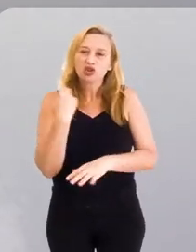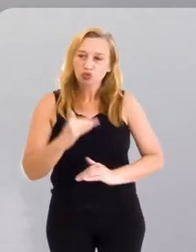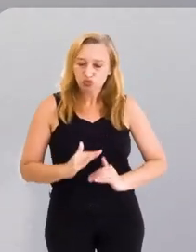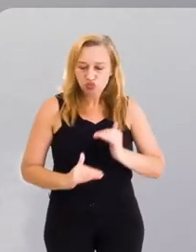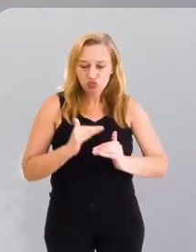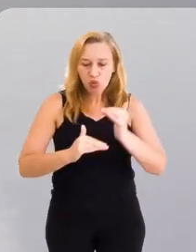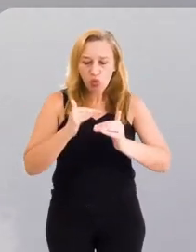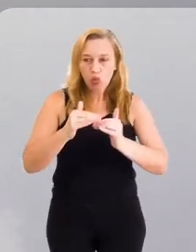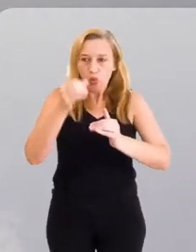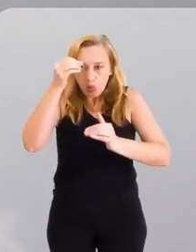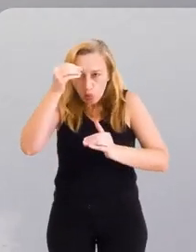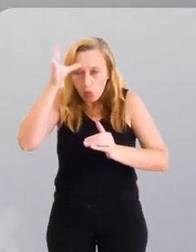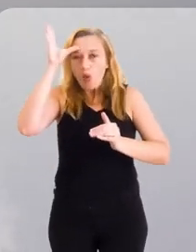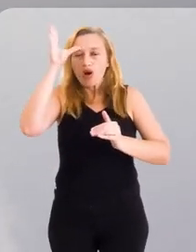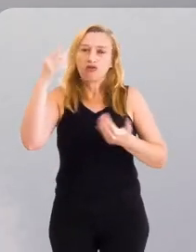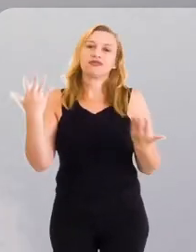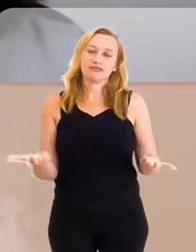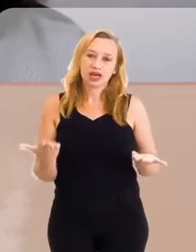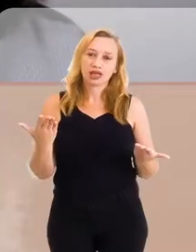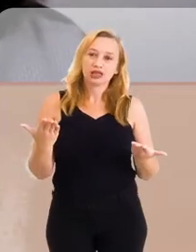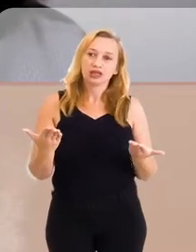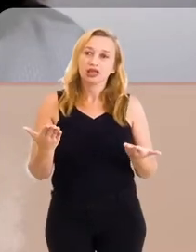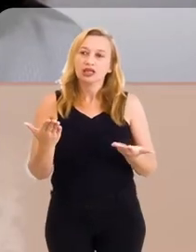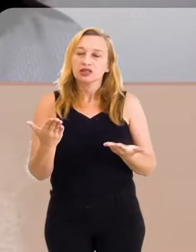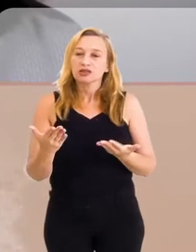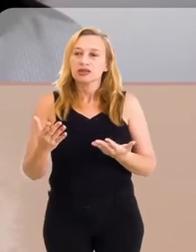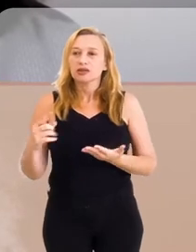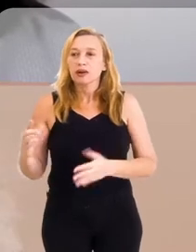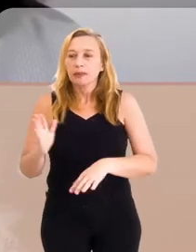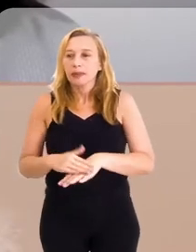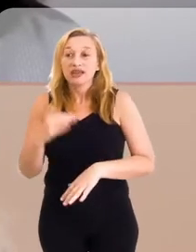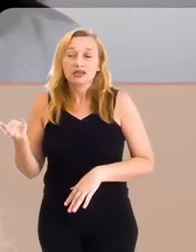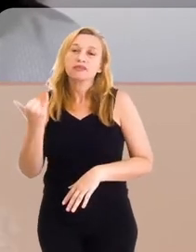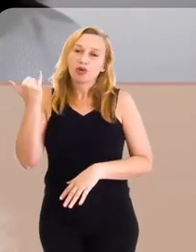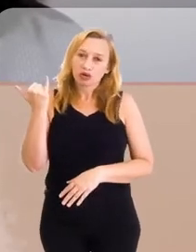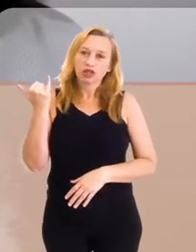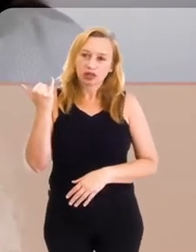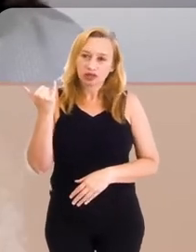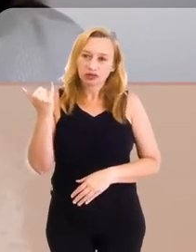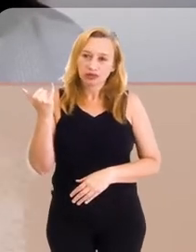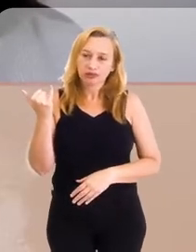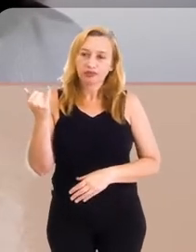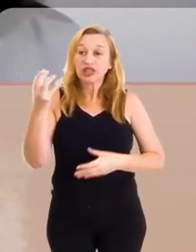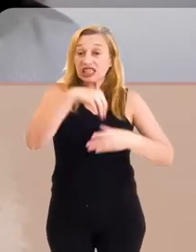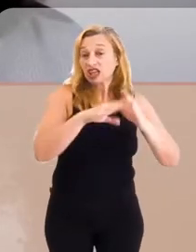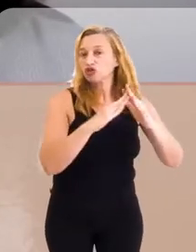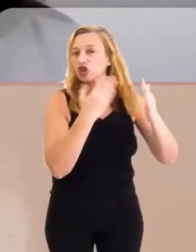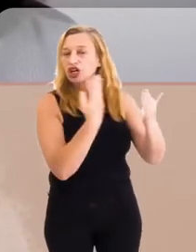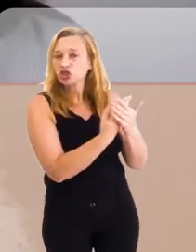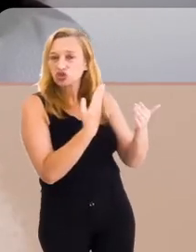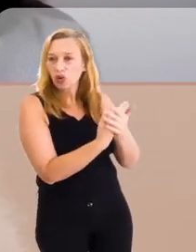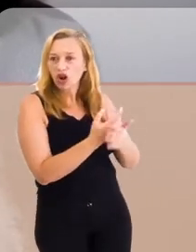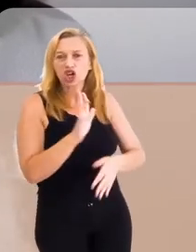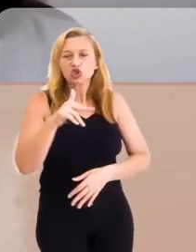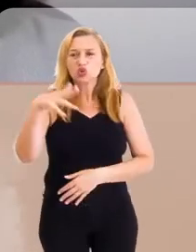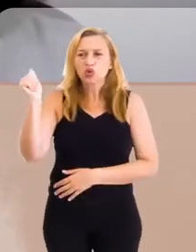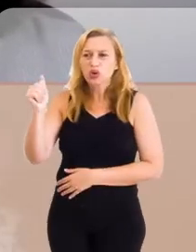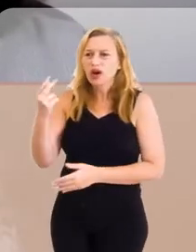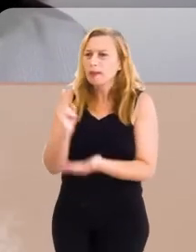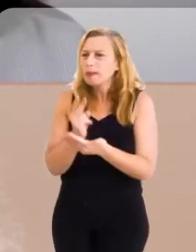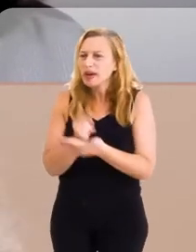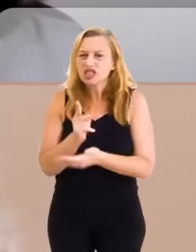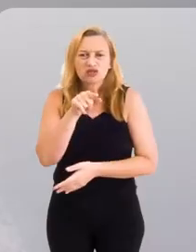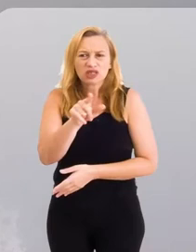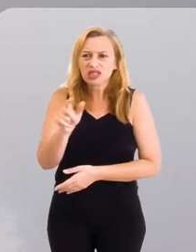gente está em Interessante. constante processo de aperfeiçoamento. Esse é um dos elementos que eu considero mais positivo da instituição. Você